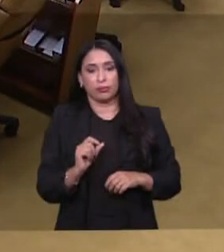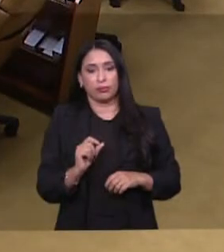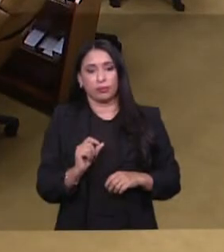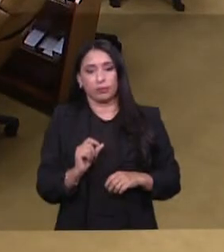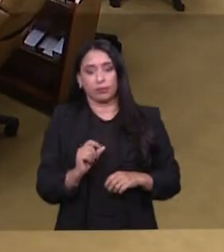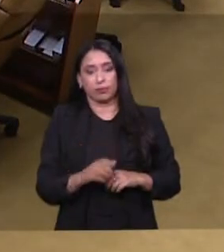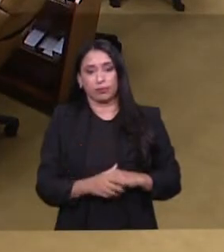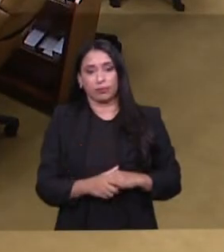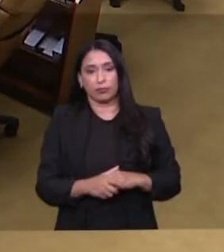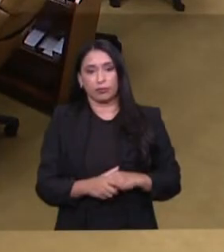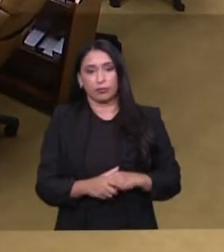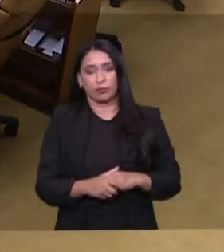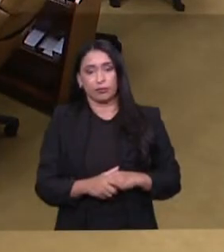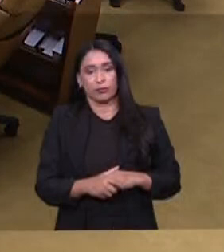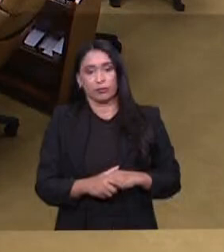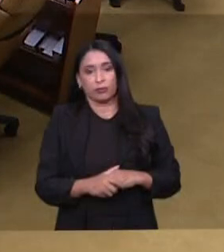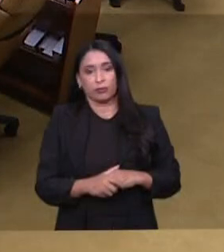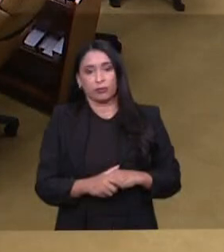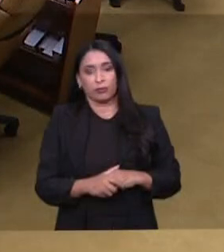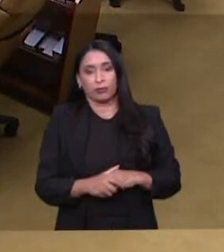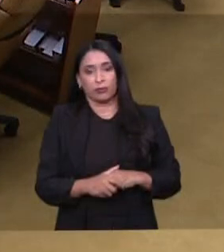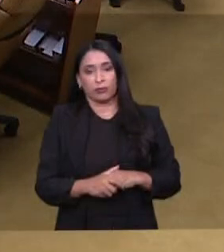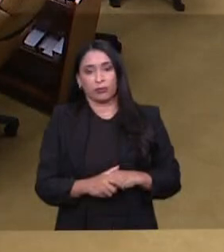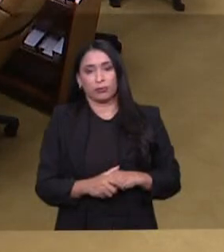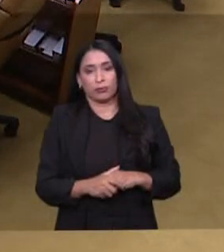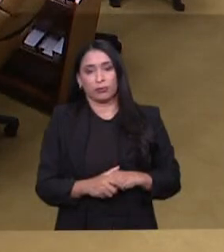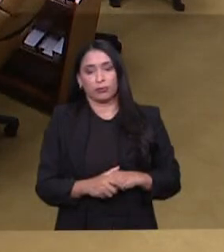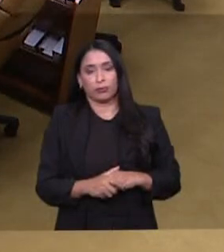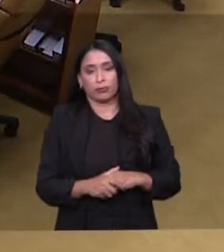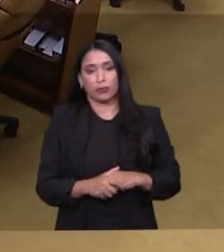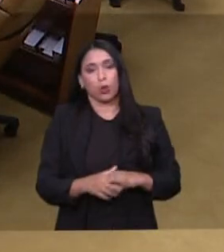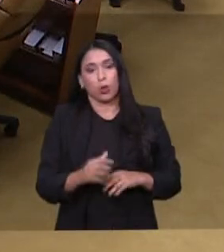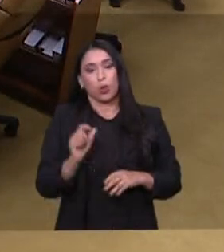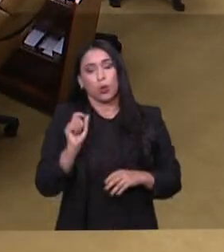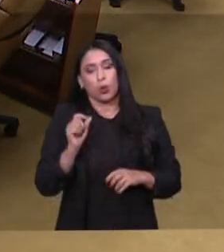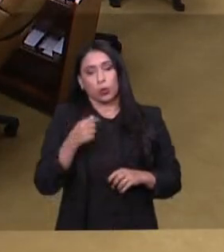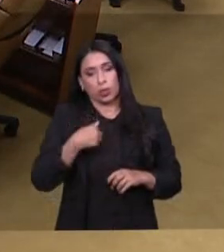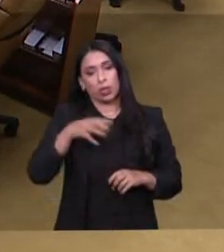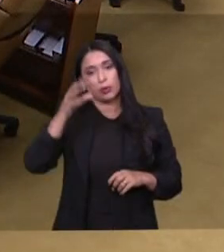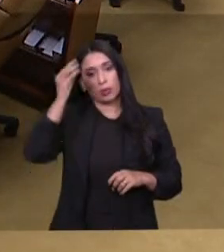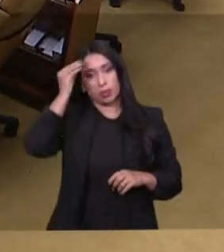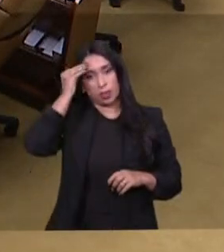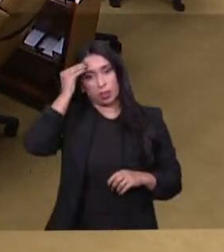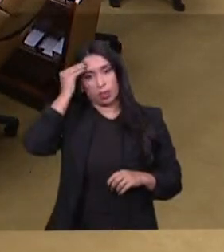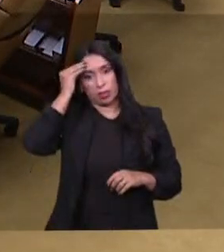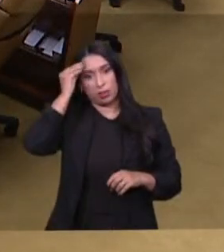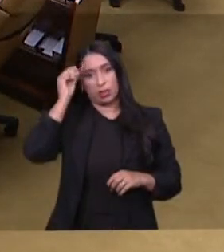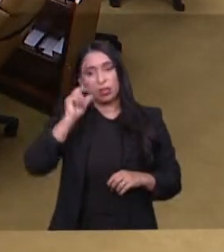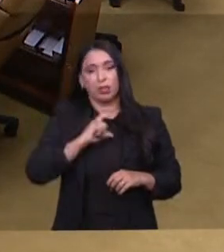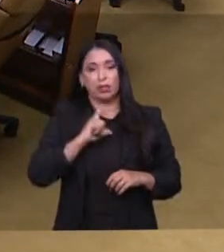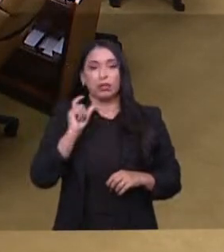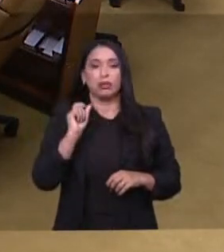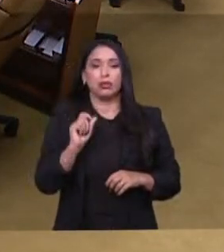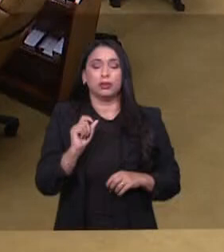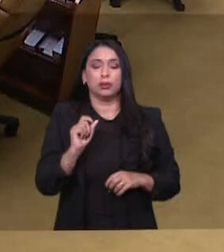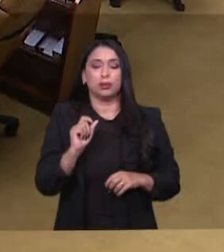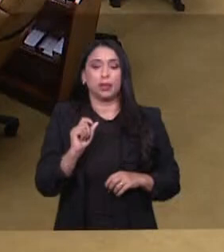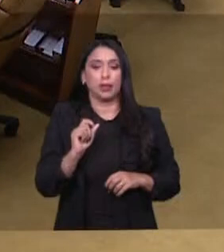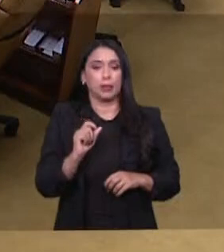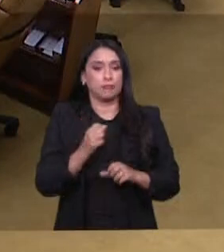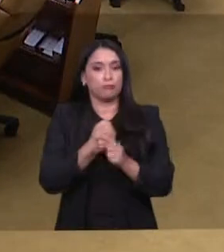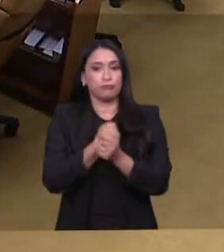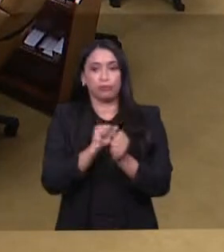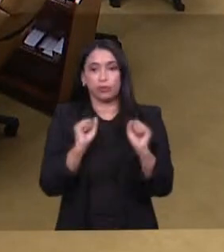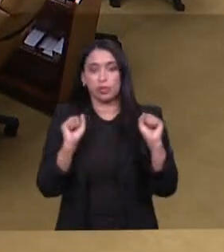Não, é porque houve uma ligeira confusão, porque eu entendi que o ajuste, imagina, impossível.